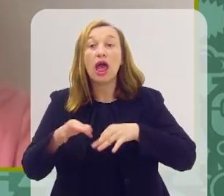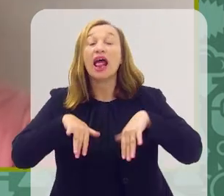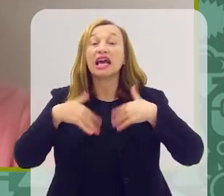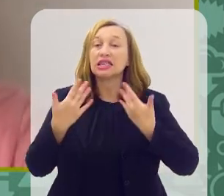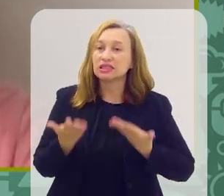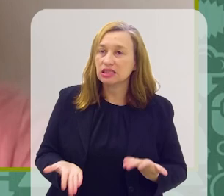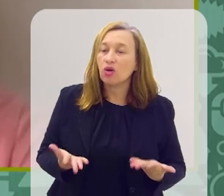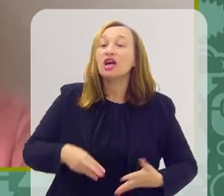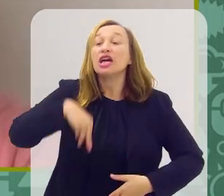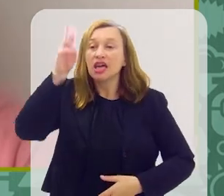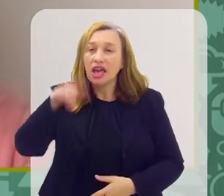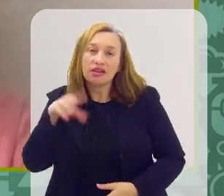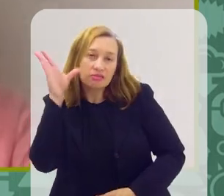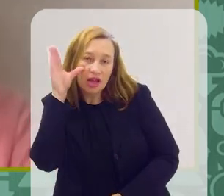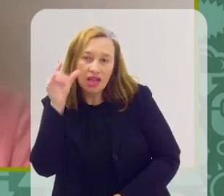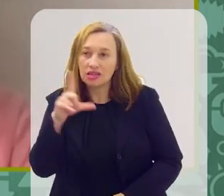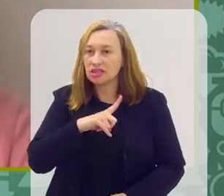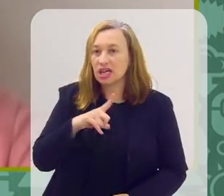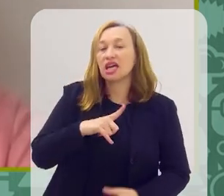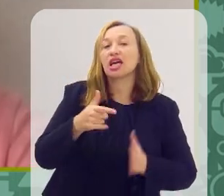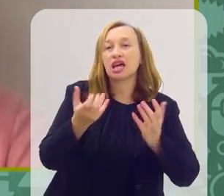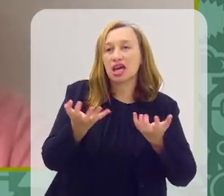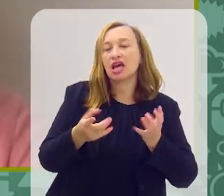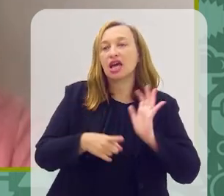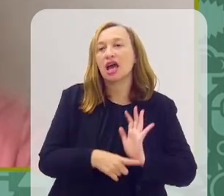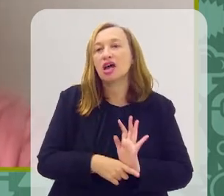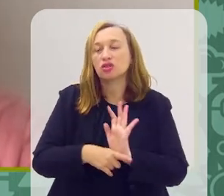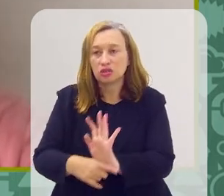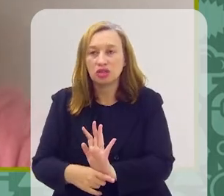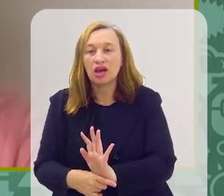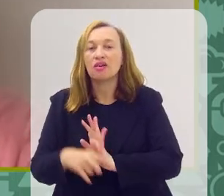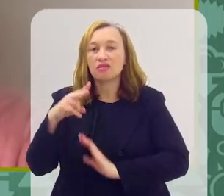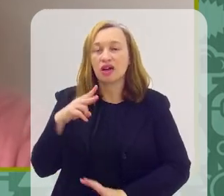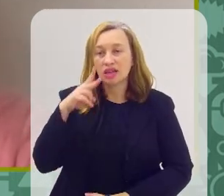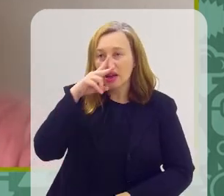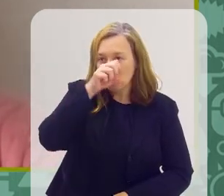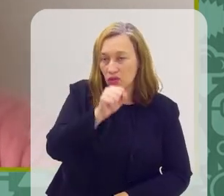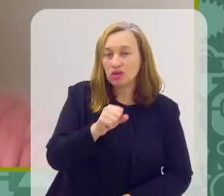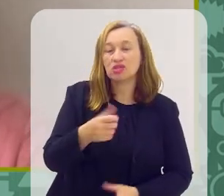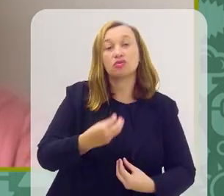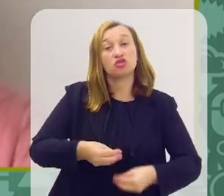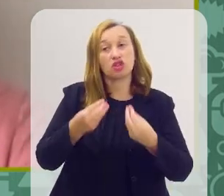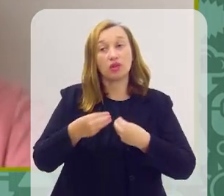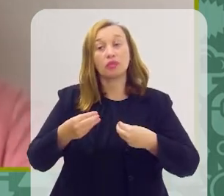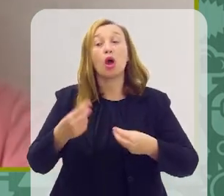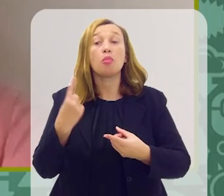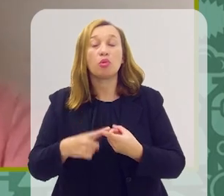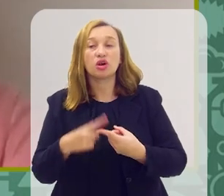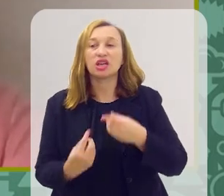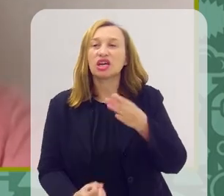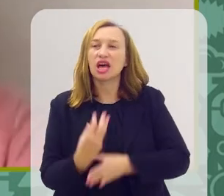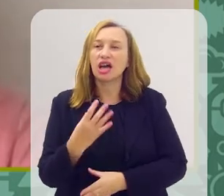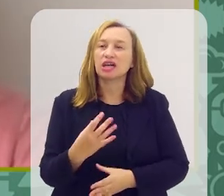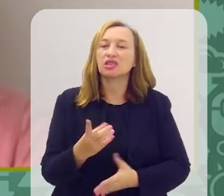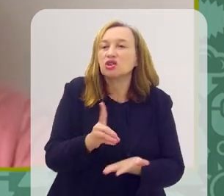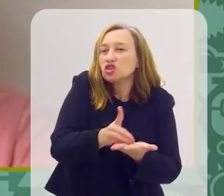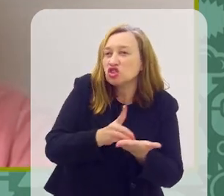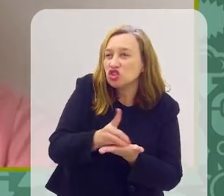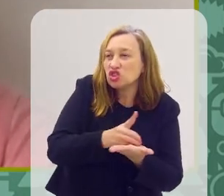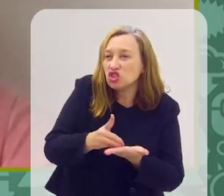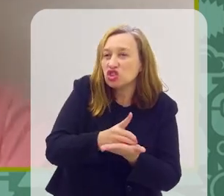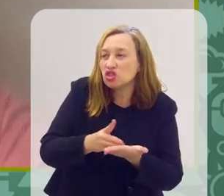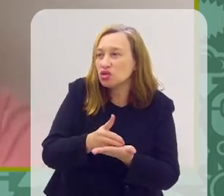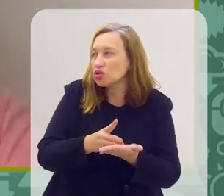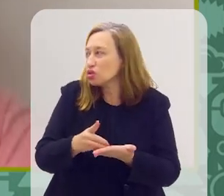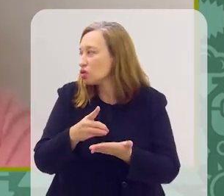esse projeto. Então, assim, quem tiver interessado, quem quiser colaborar, vai estar fortalecendo muito, porque está sendo criado um disco, está